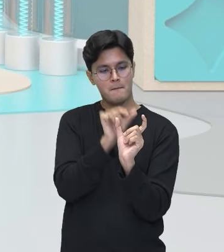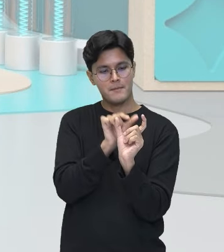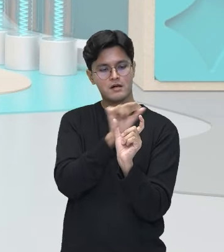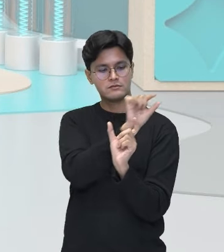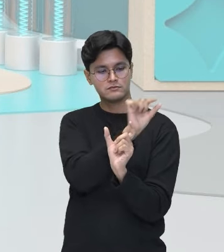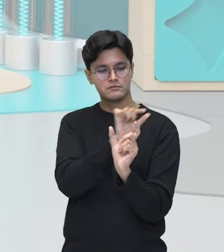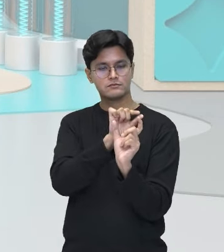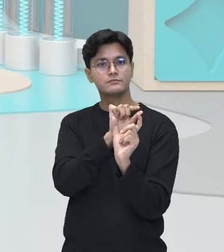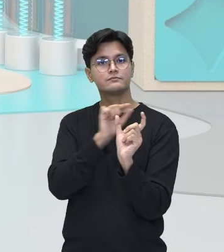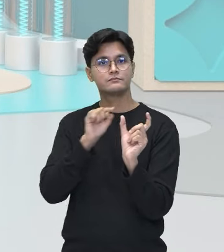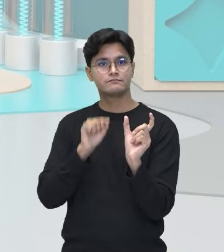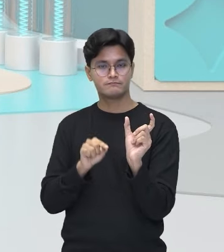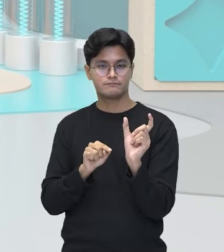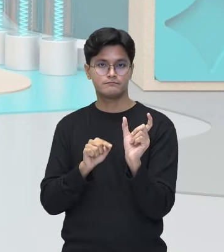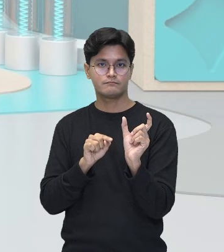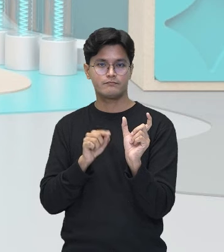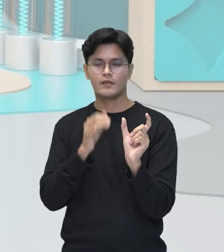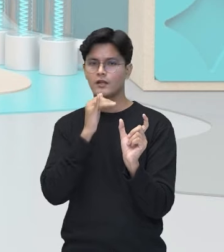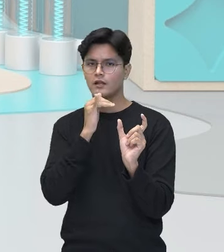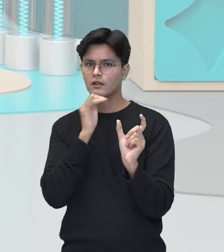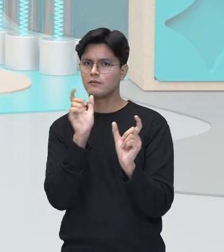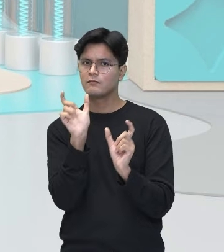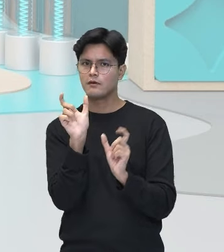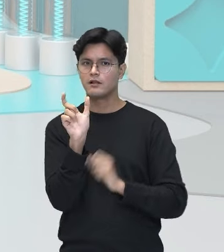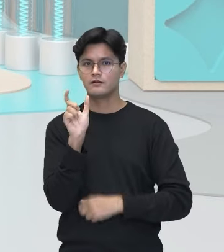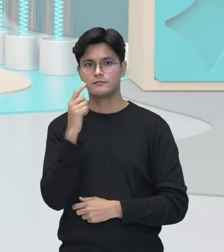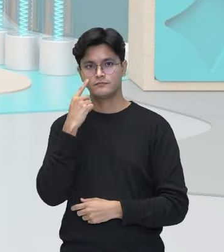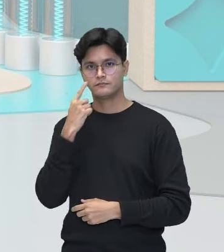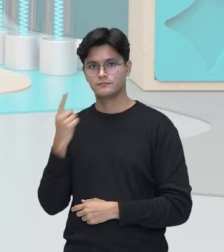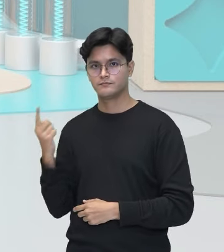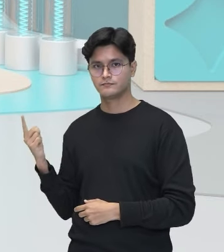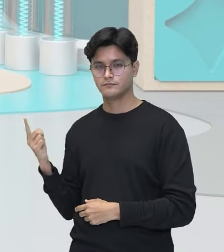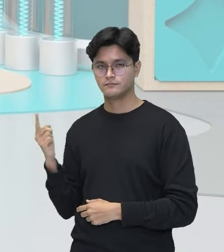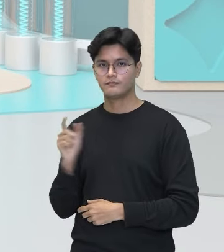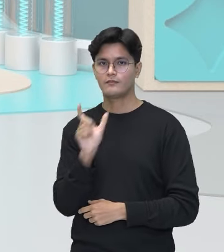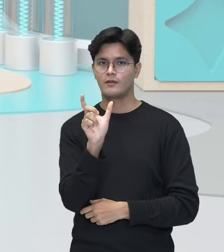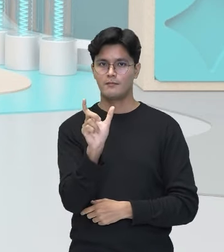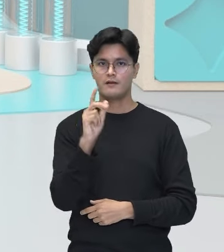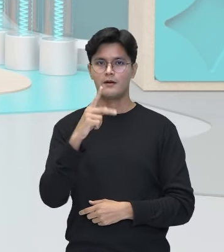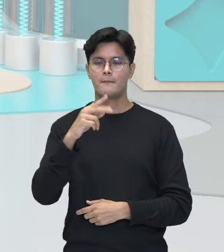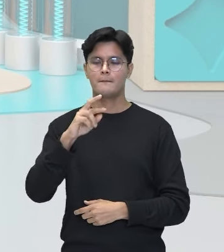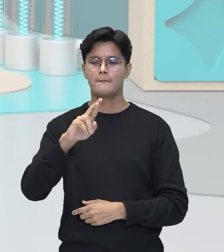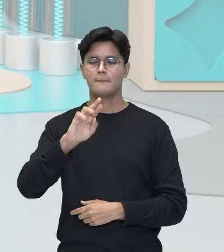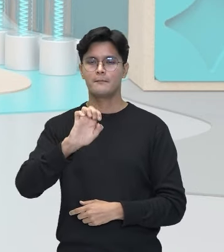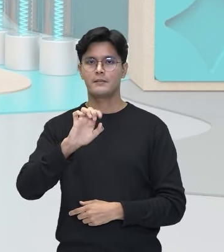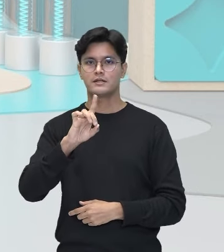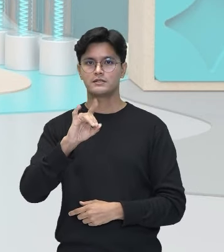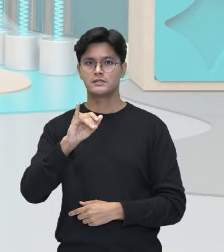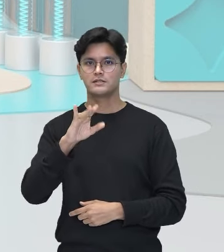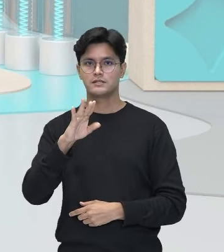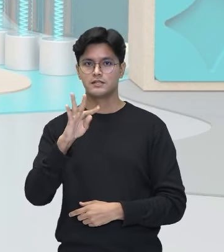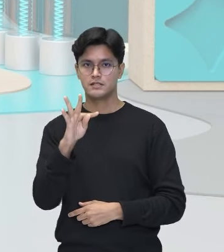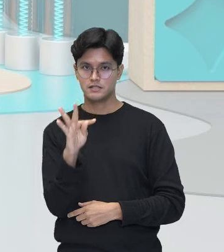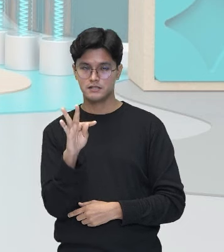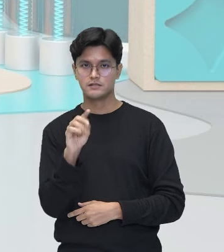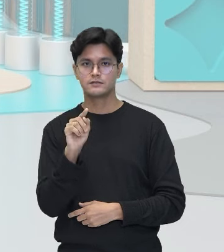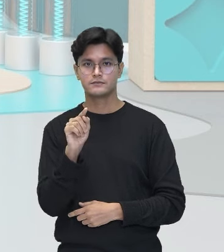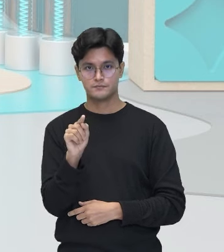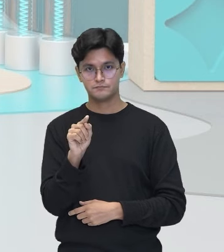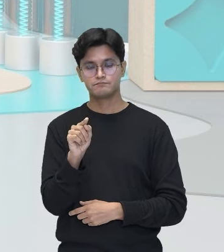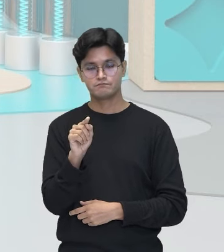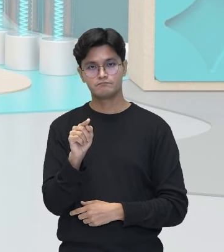aqui o exemplo de uma palavra. Acompanhe aqui primeiro, a palavra é predict, que é predizer, não é? Dizer